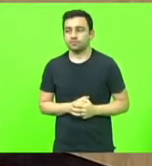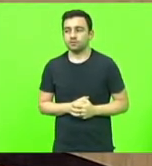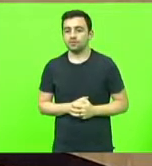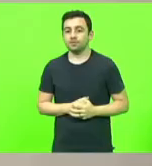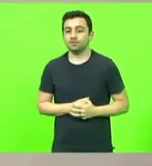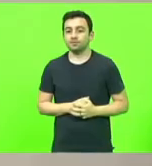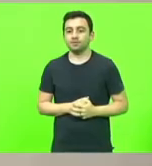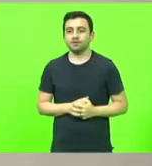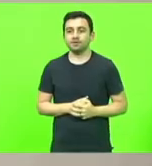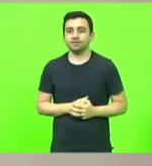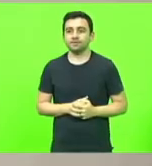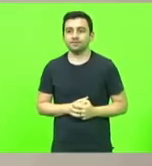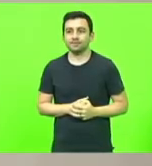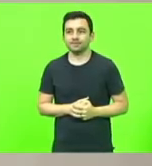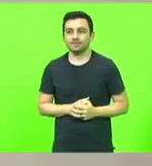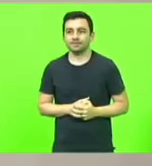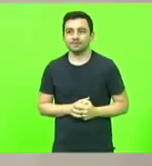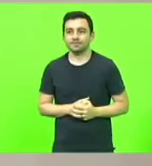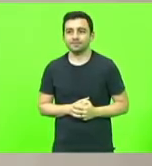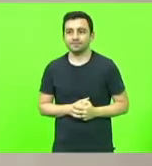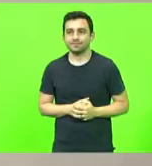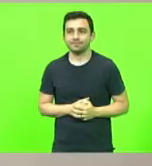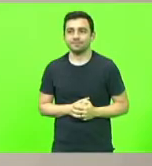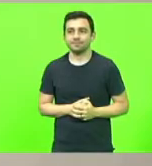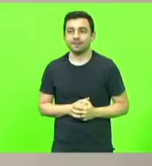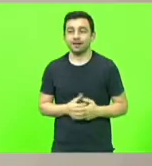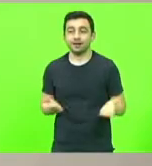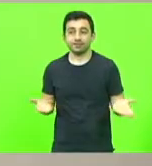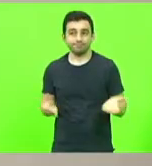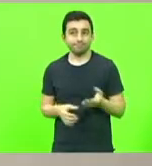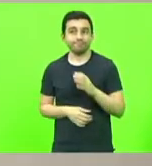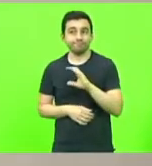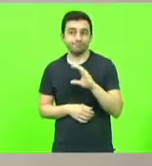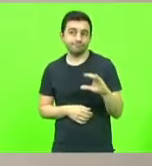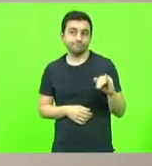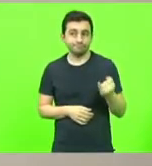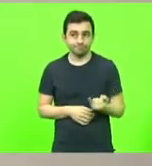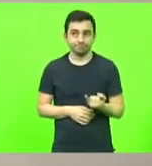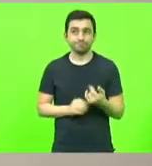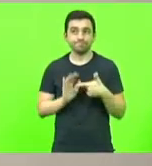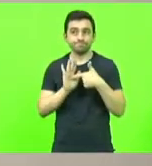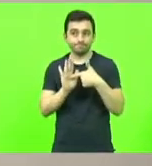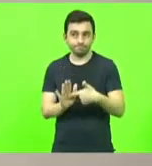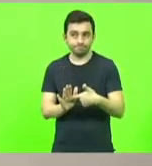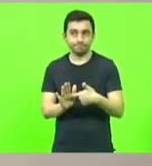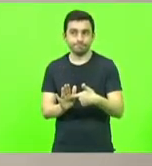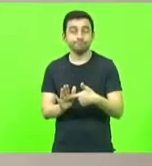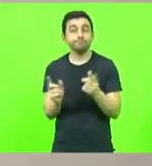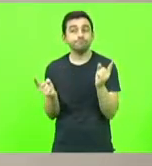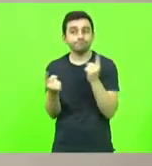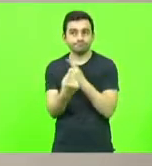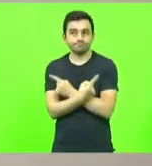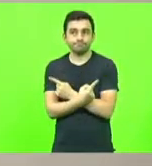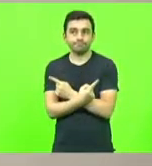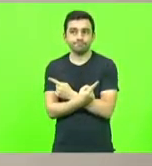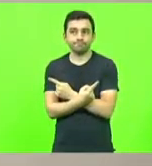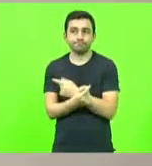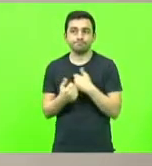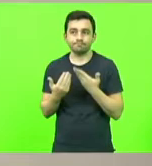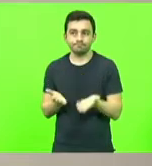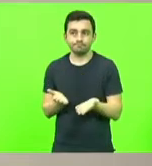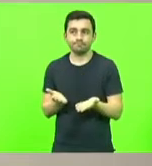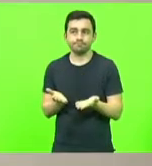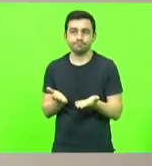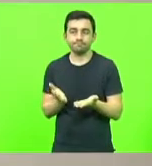Comunicado à presidência, comunica que a Comissão de Constituição e Justiça apresentou parecer contrário às seguintes